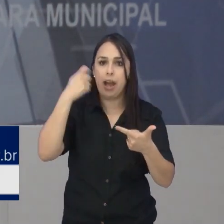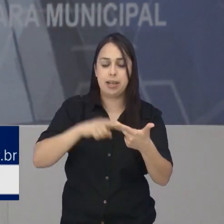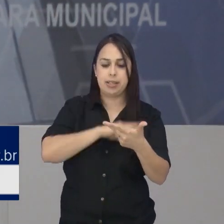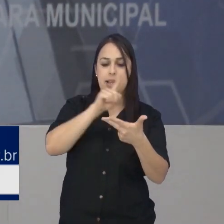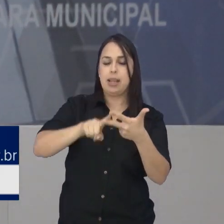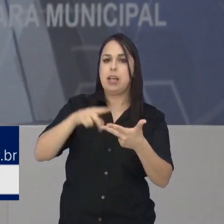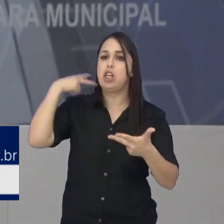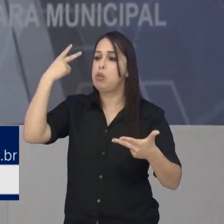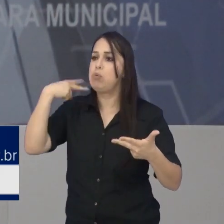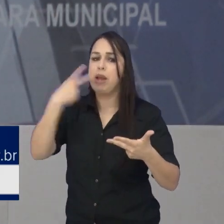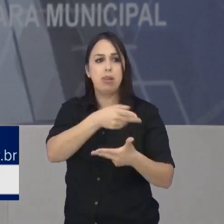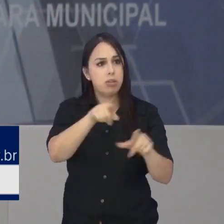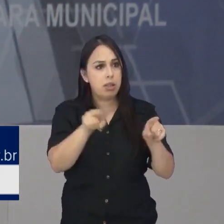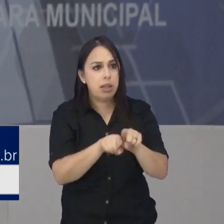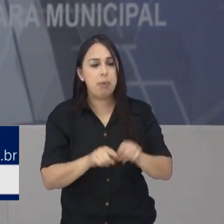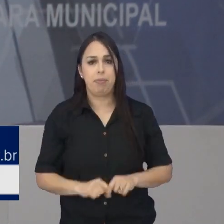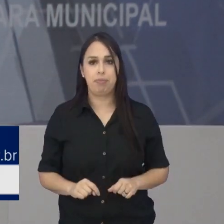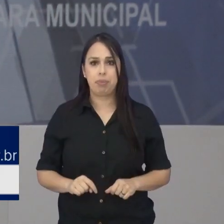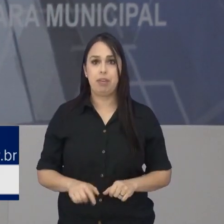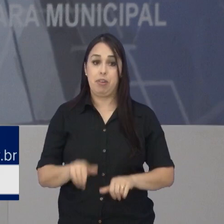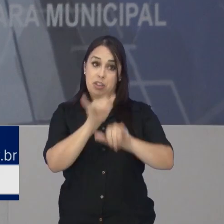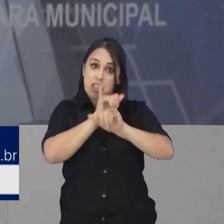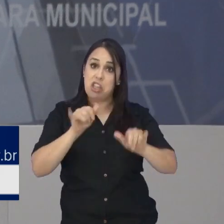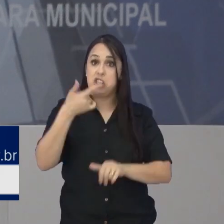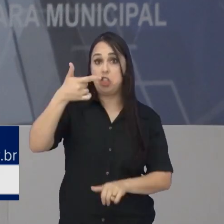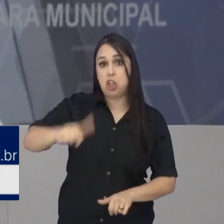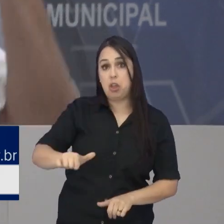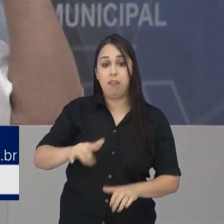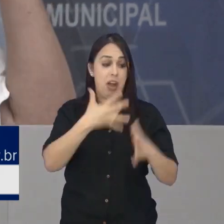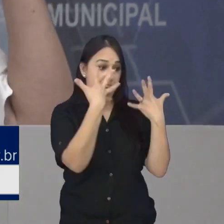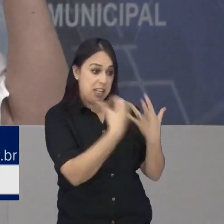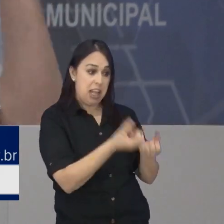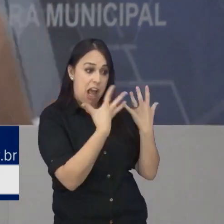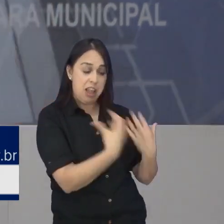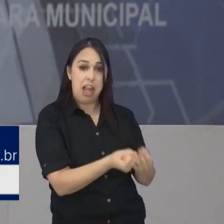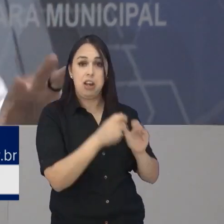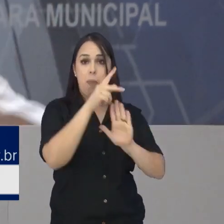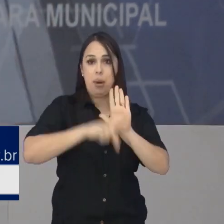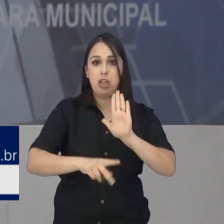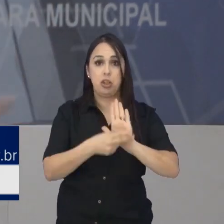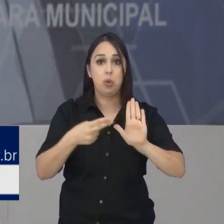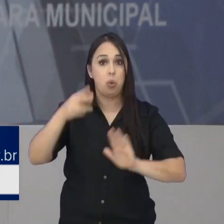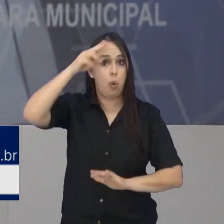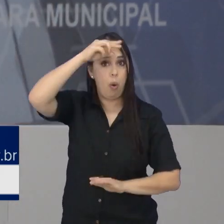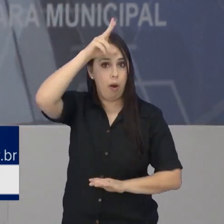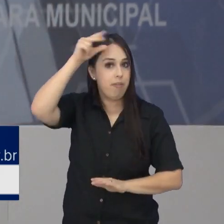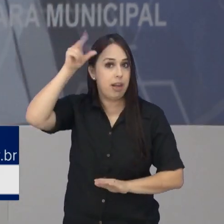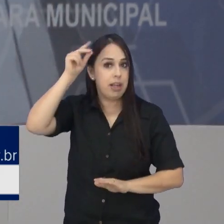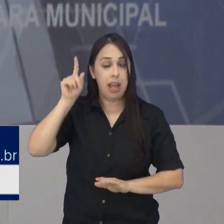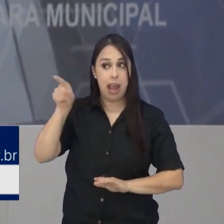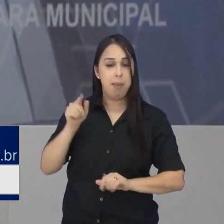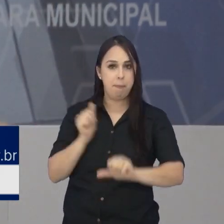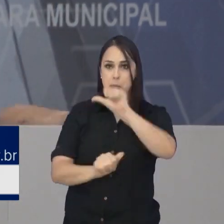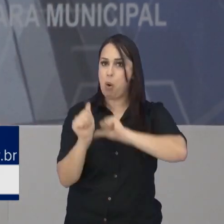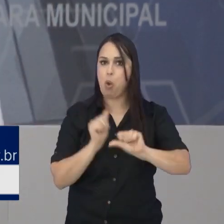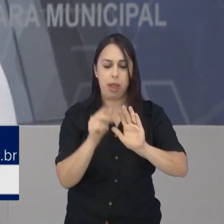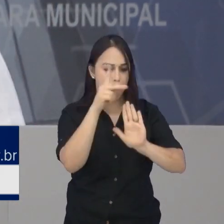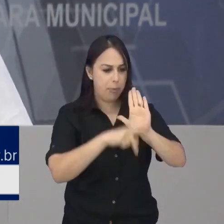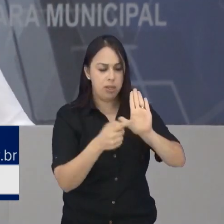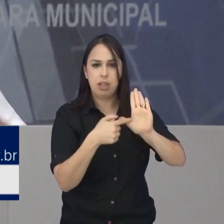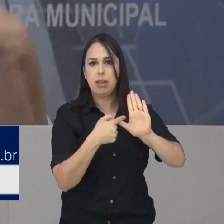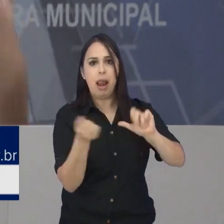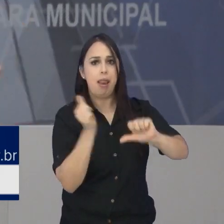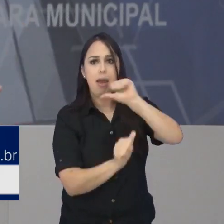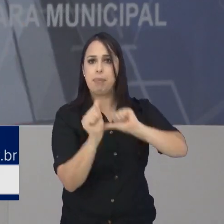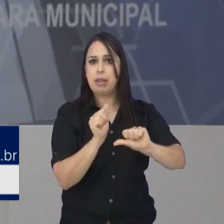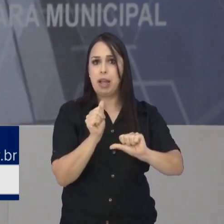dos vereadores. Porque vão dizer mais uma vez amém para um projeto simplesmente do governo que faz a mudança que ele quer, sem